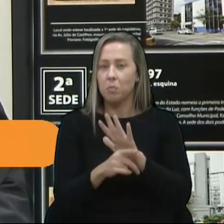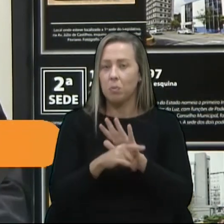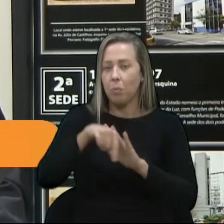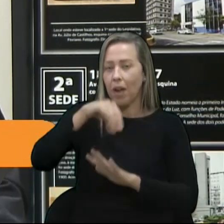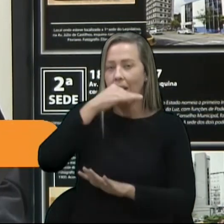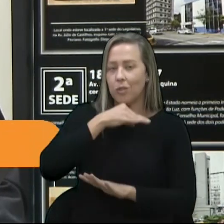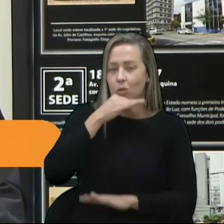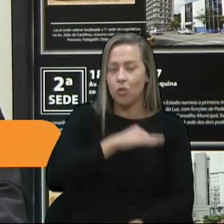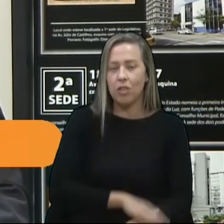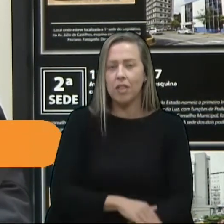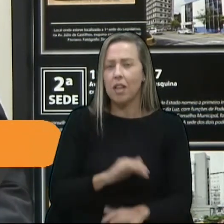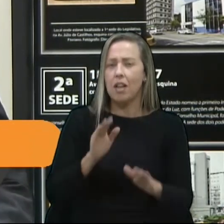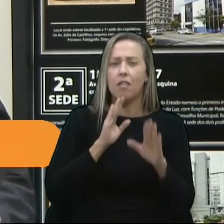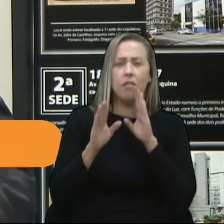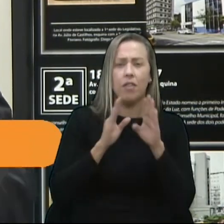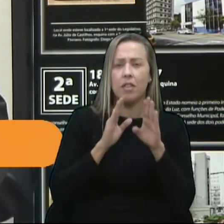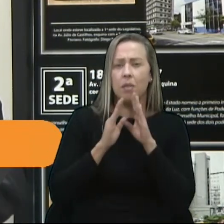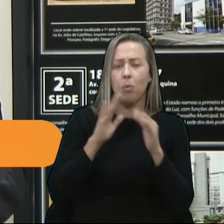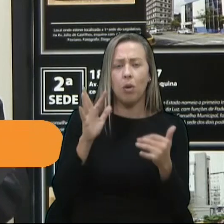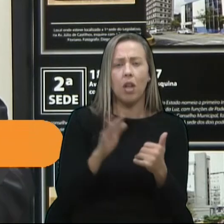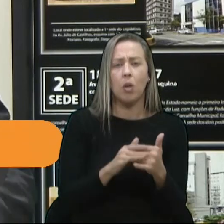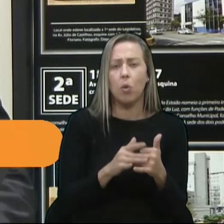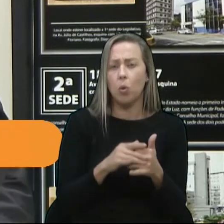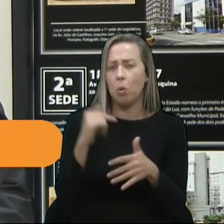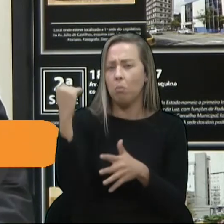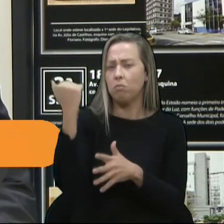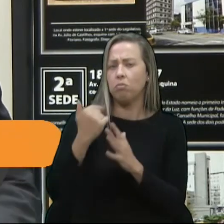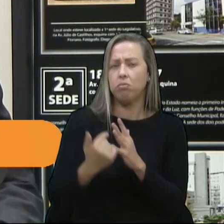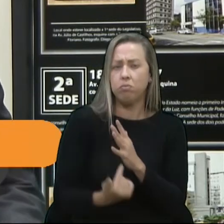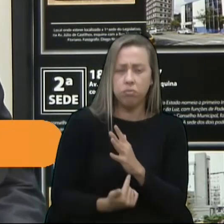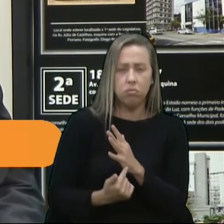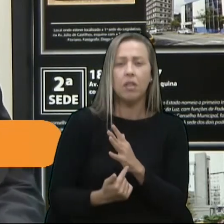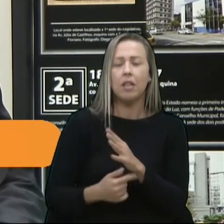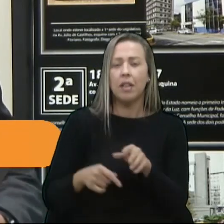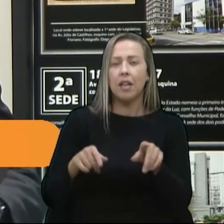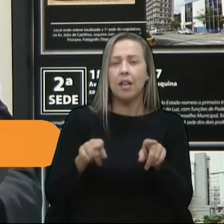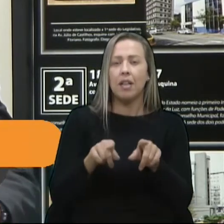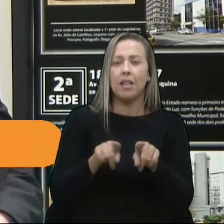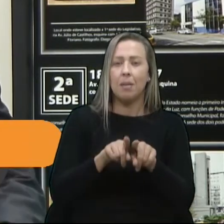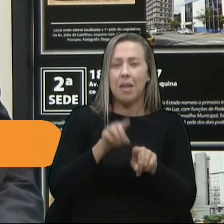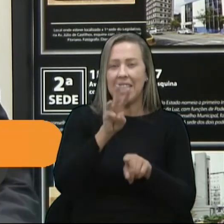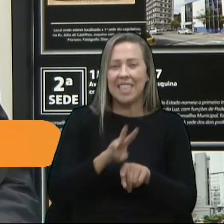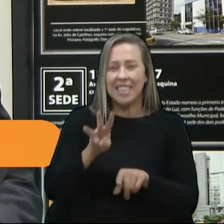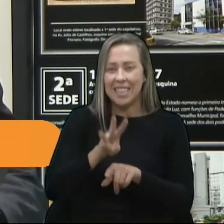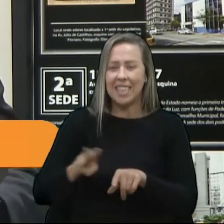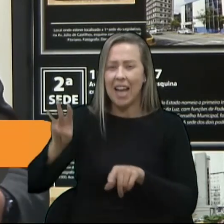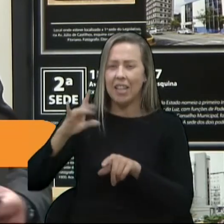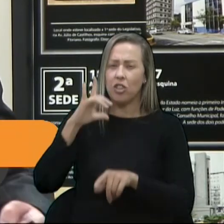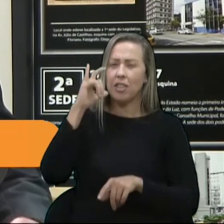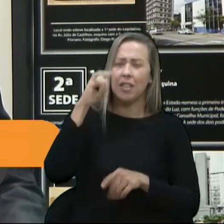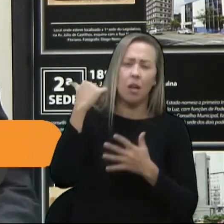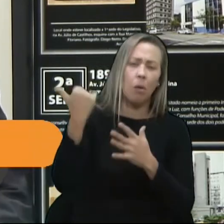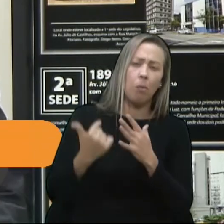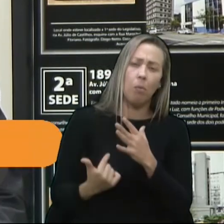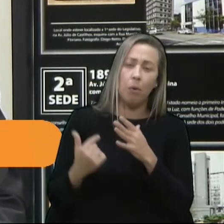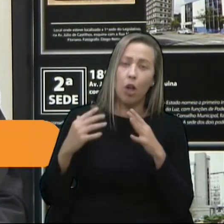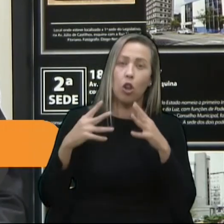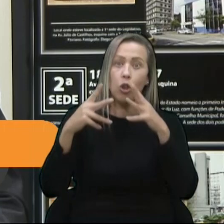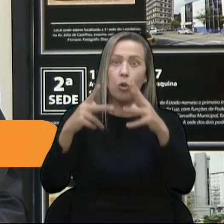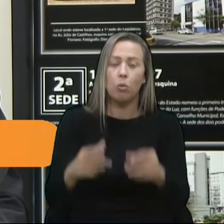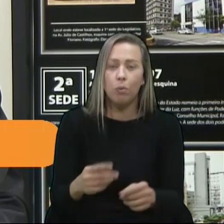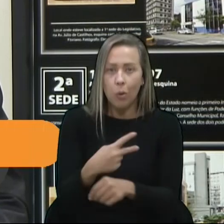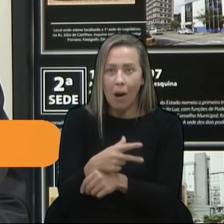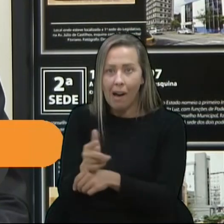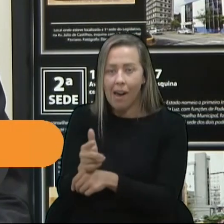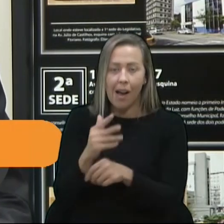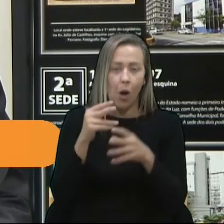Caxiense, Facebook, YouTube, Twitter, o nosso site, Instagram. Então, toda uma cobertura multimídia